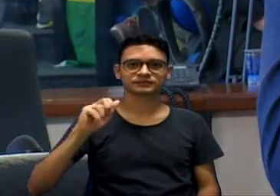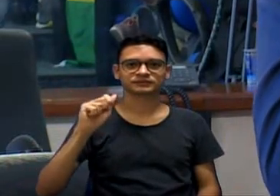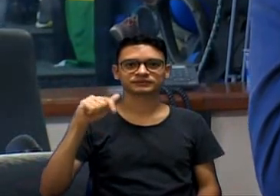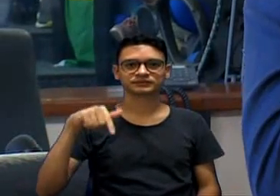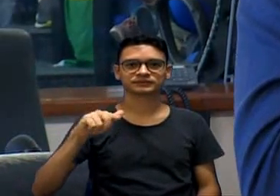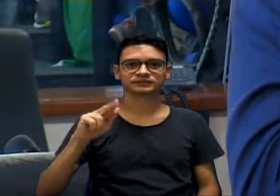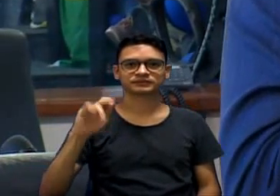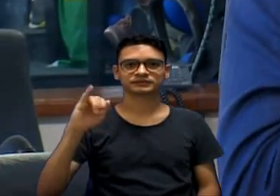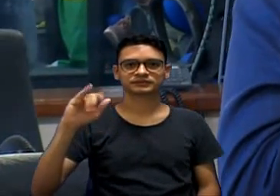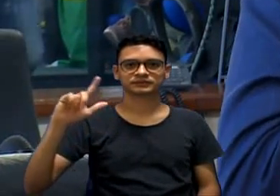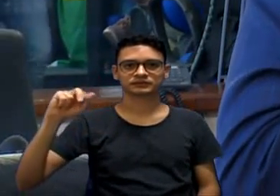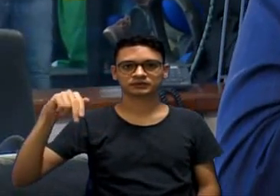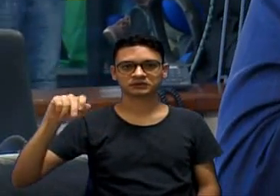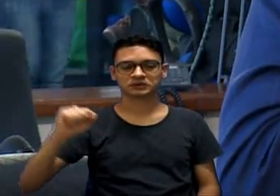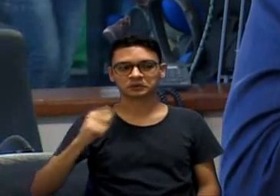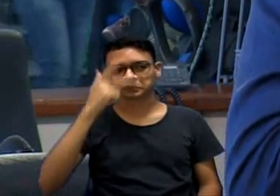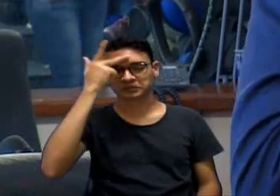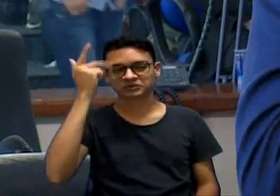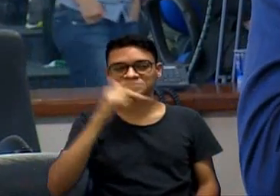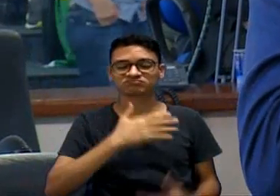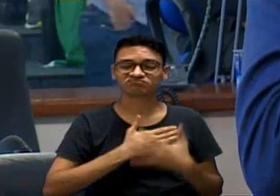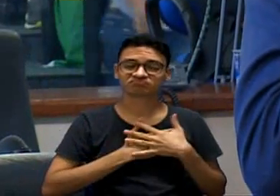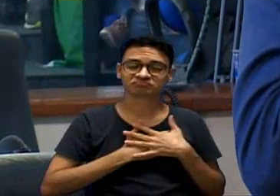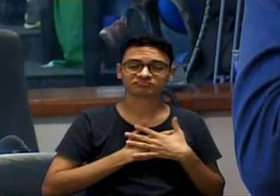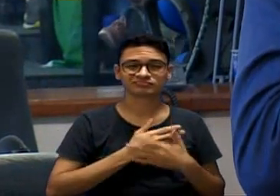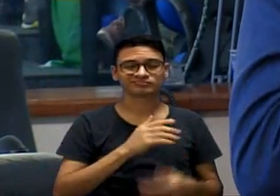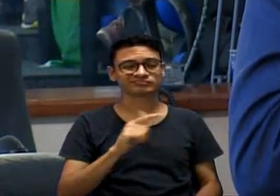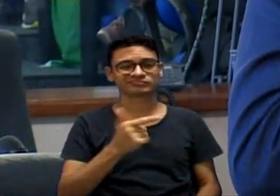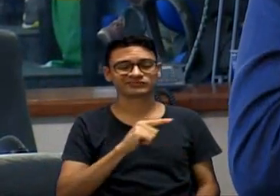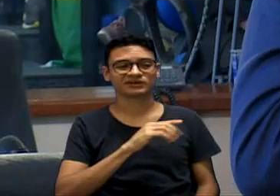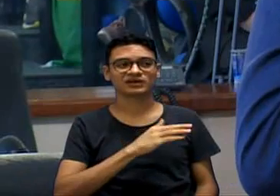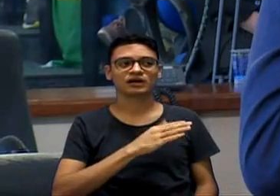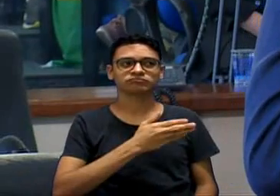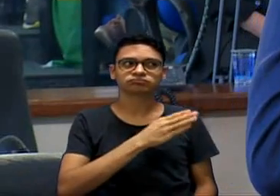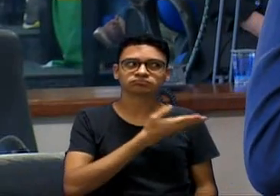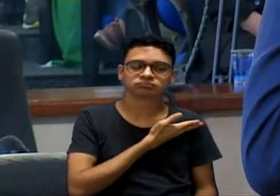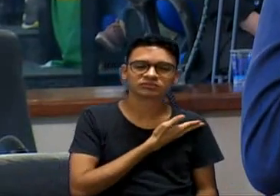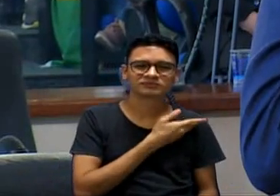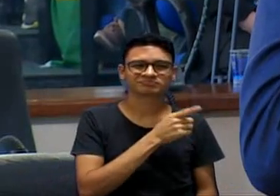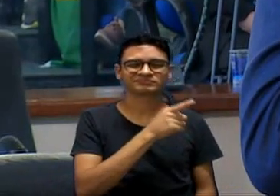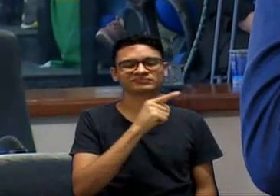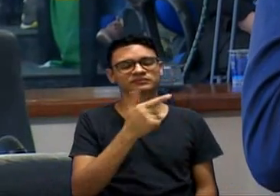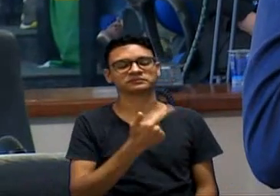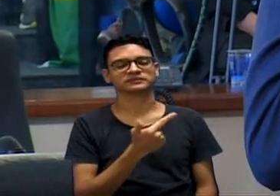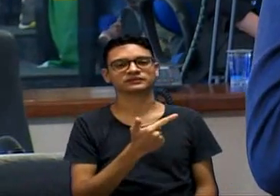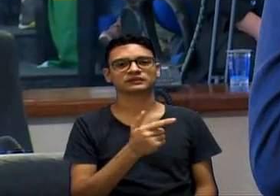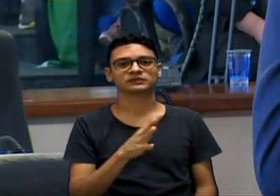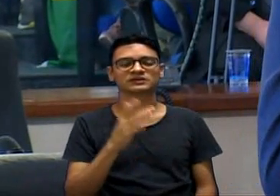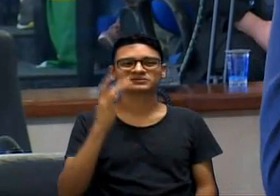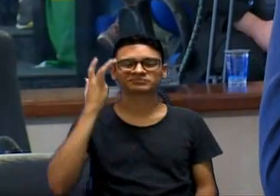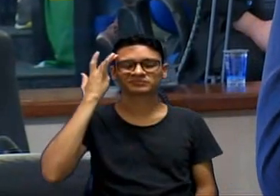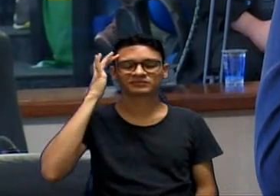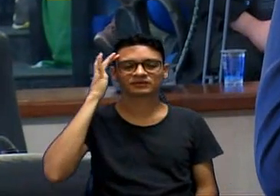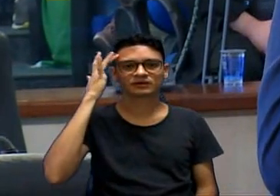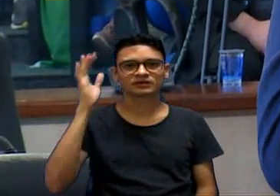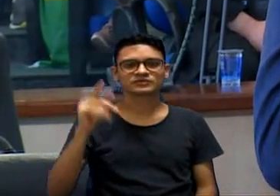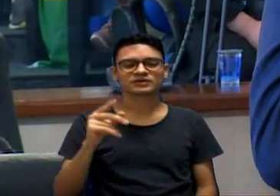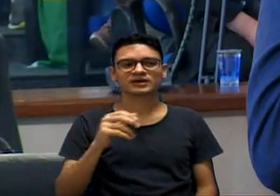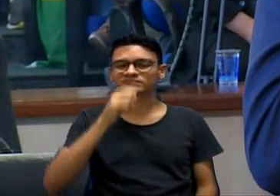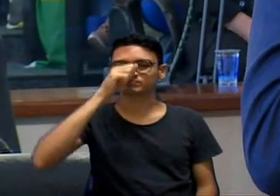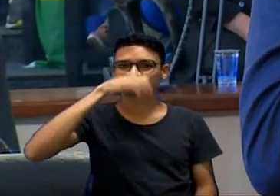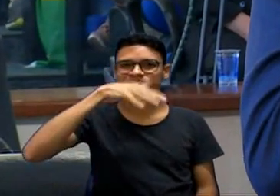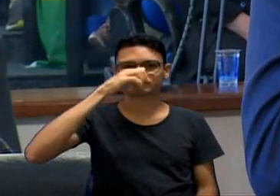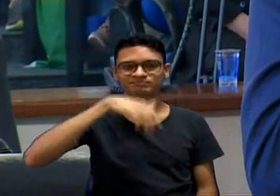tenho apreço nenhum, não tenho nem vínculo de amizade com ela, mas eu achei um pouco de